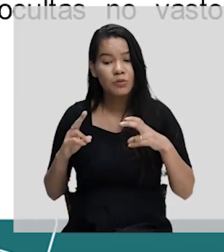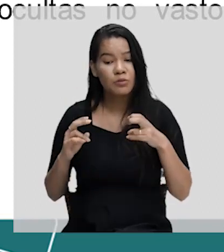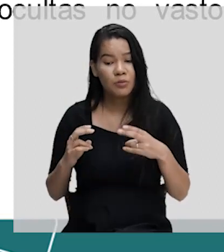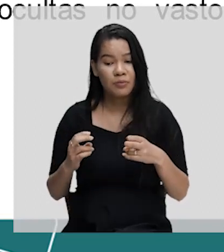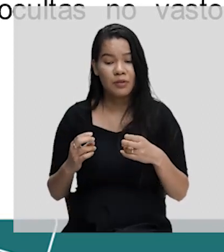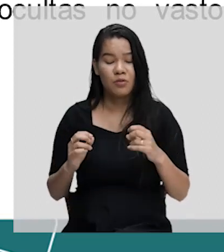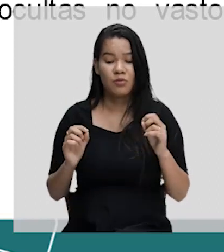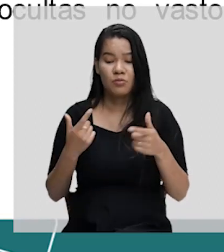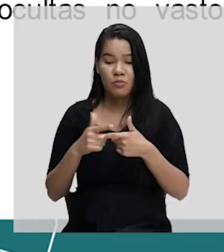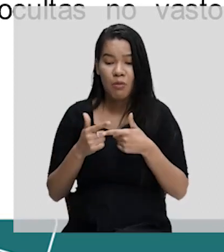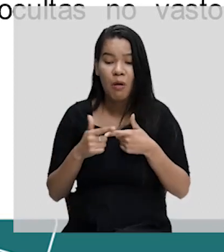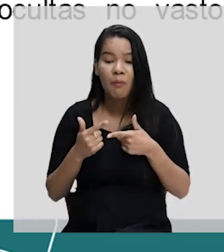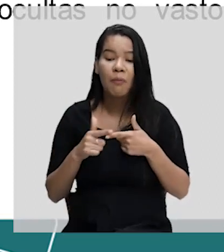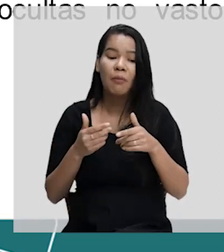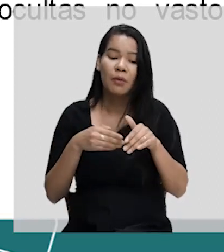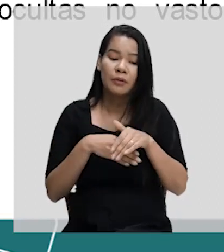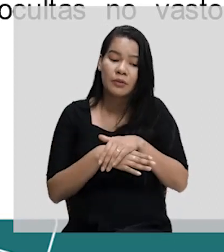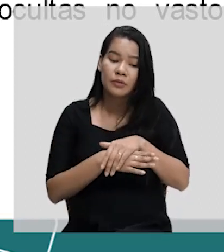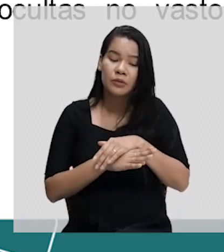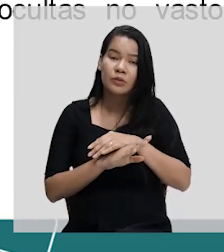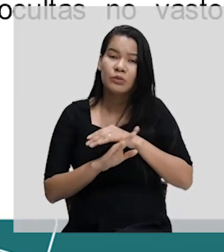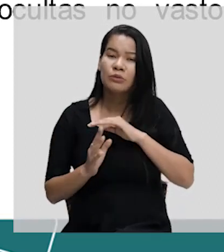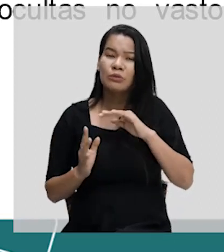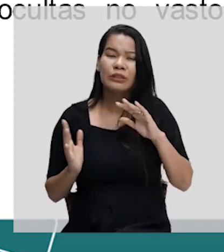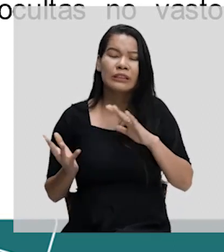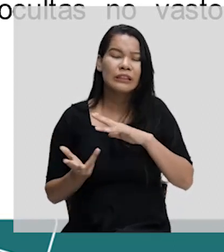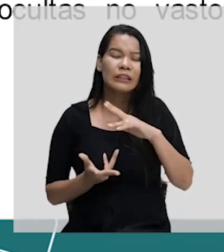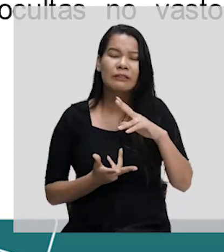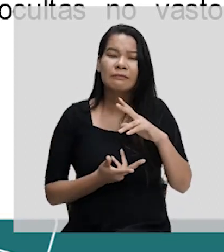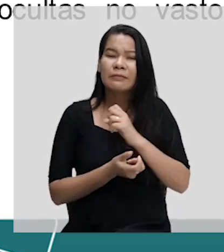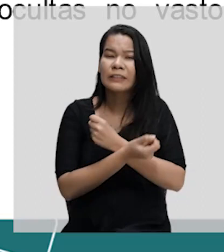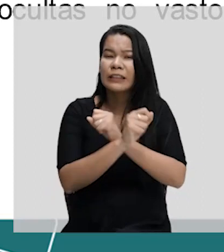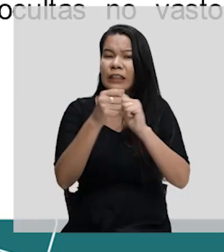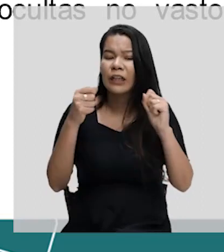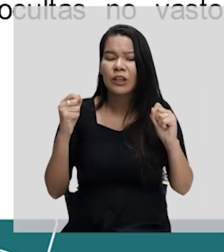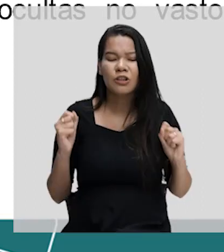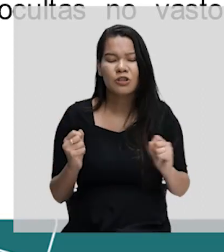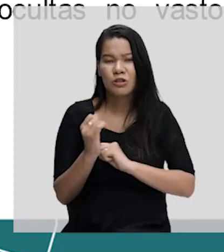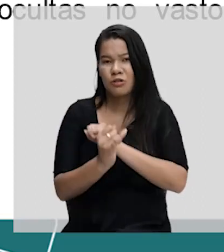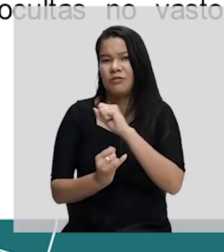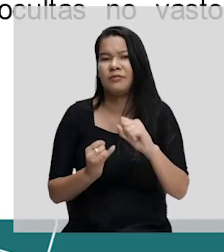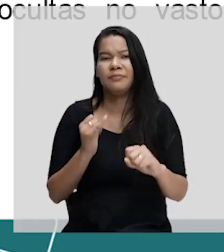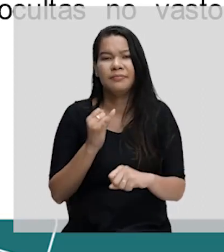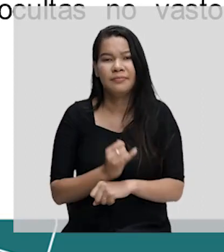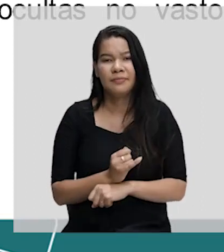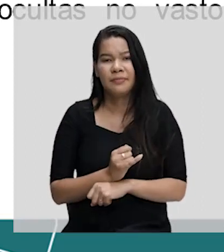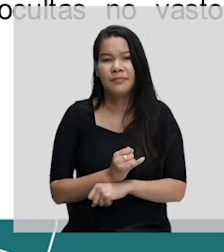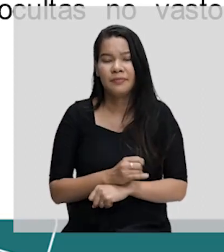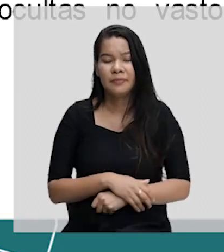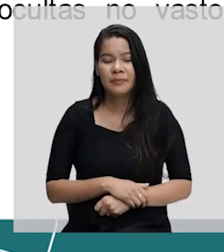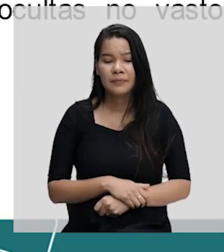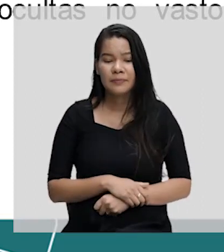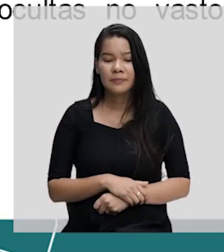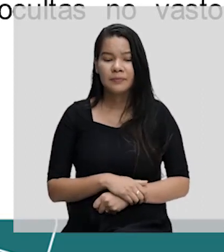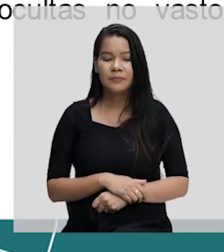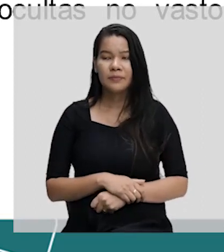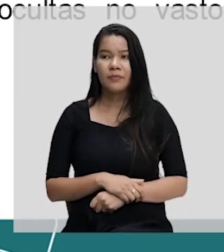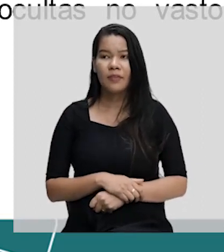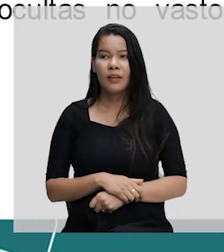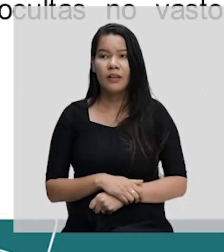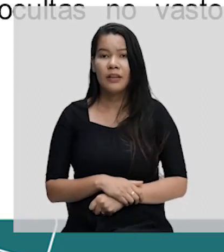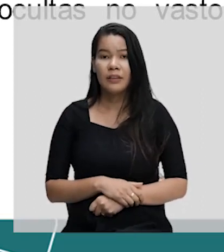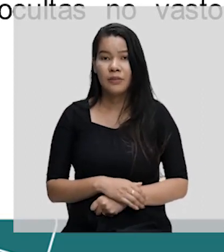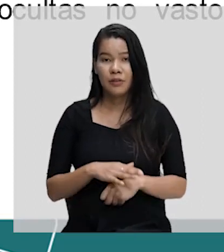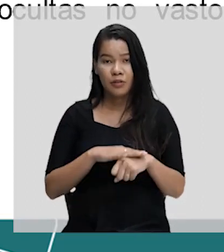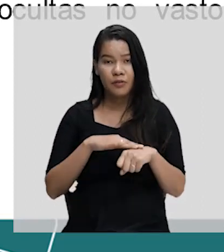cibernético. O diálogo sempre é a melhor solução para qualquer tipo de situação. Tá? Não só